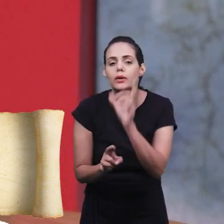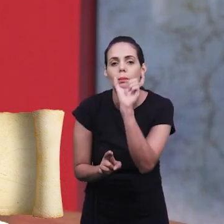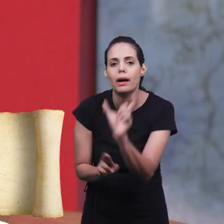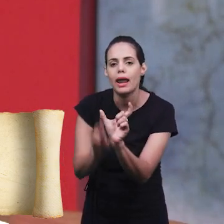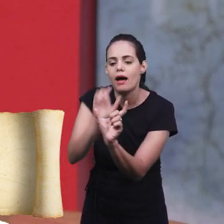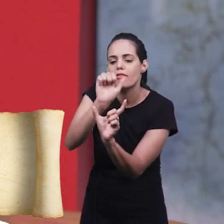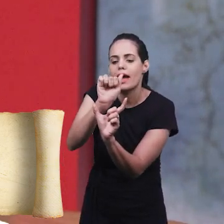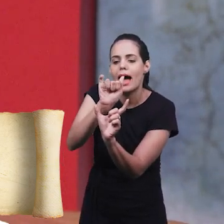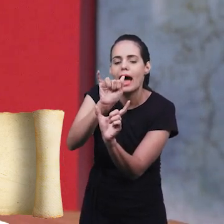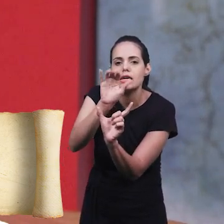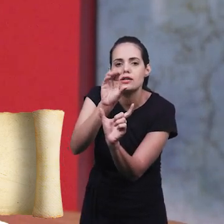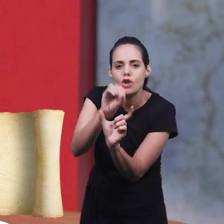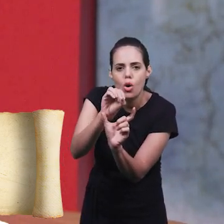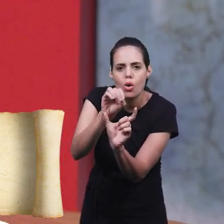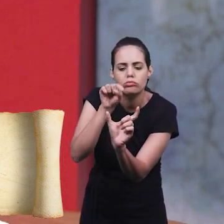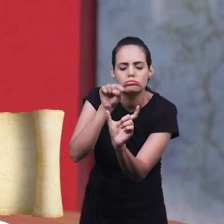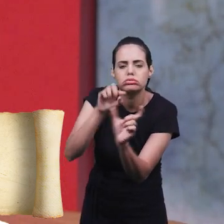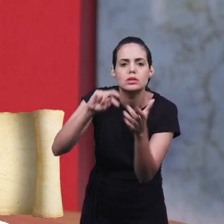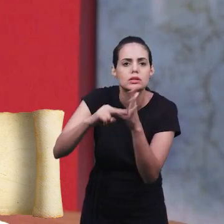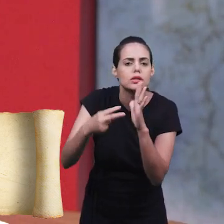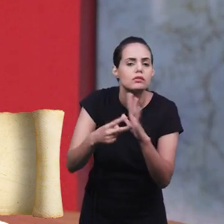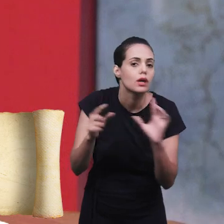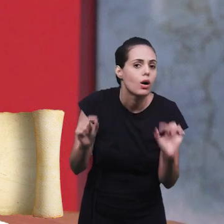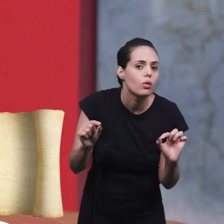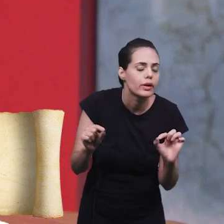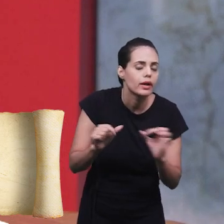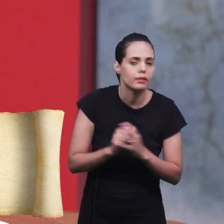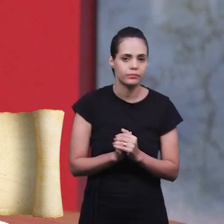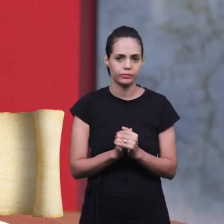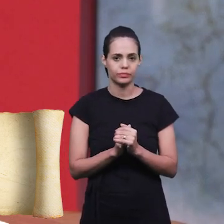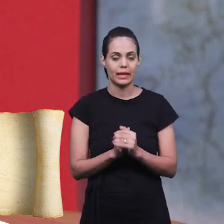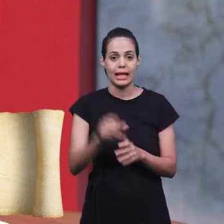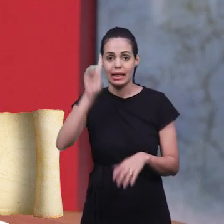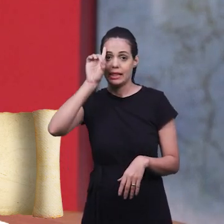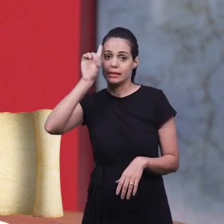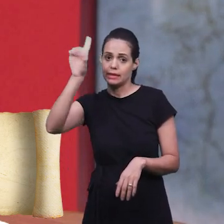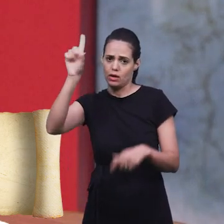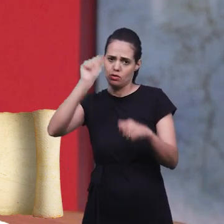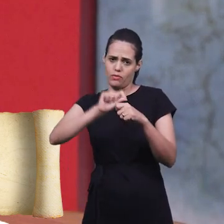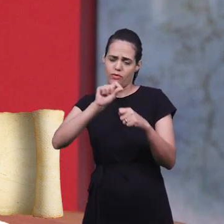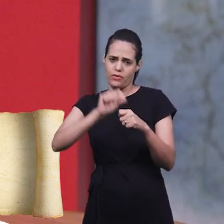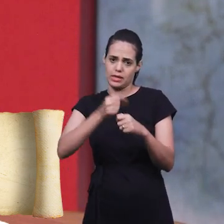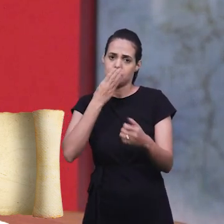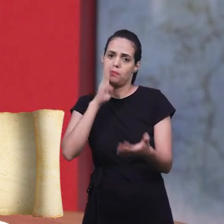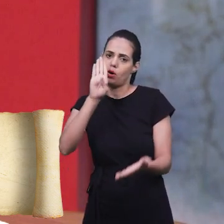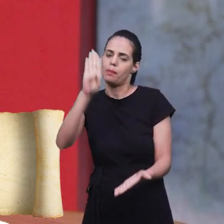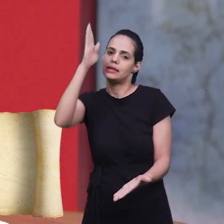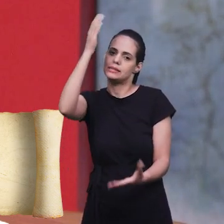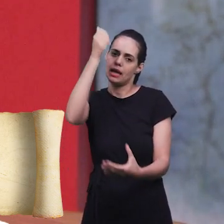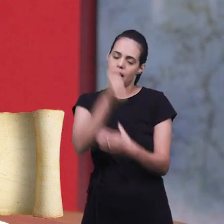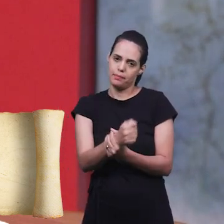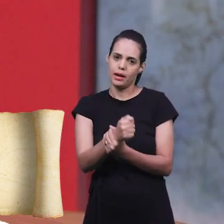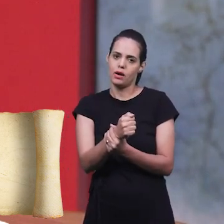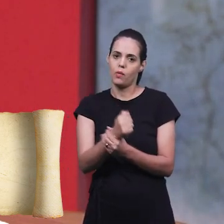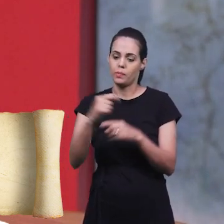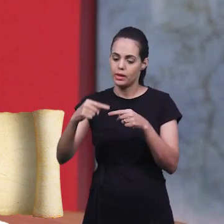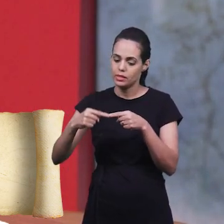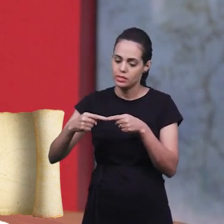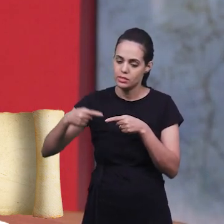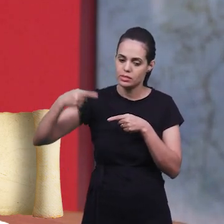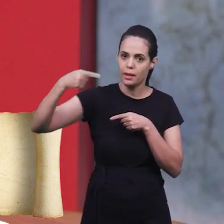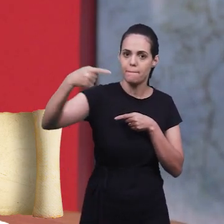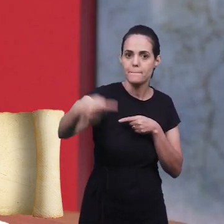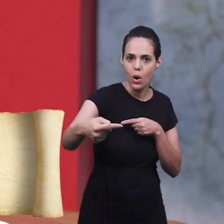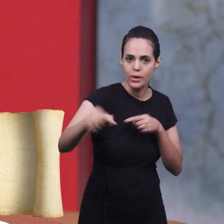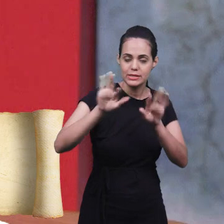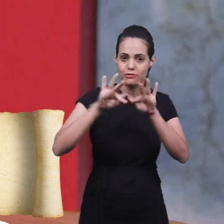Paulo diz o seguinte: foi feita a promessa a Abraão. E a partir da promessa a ele, a